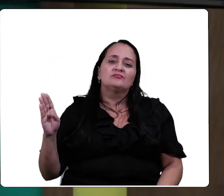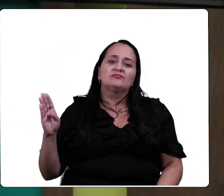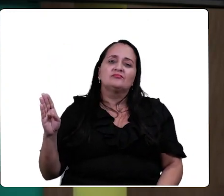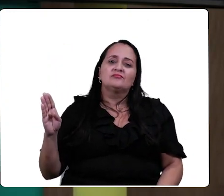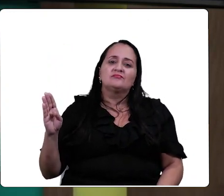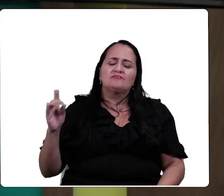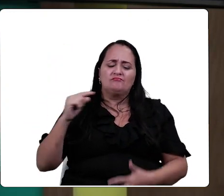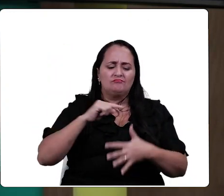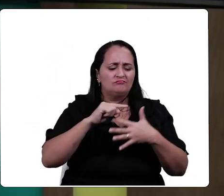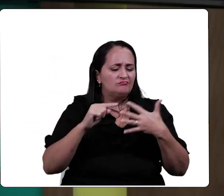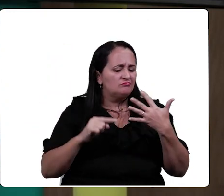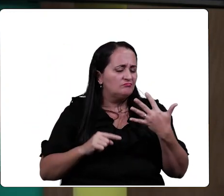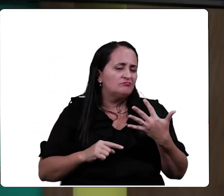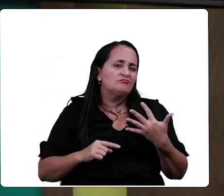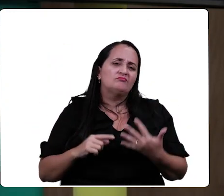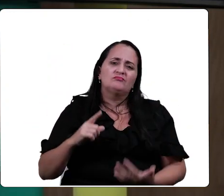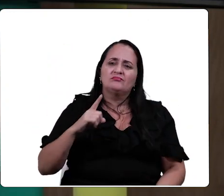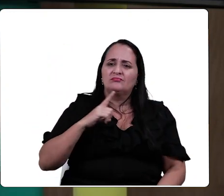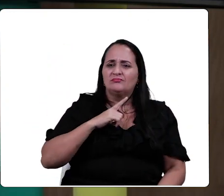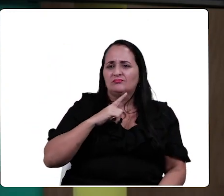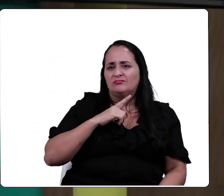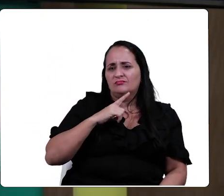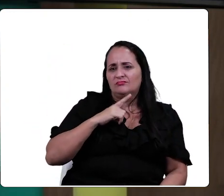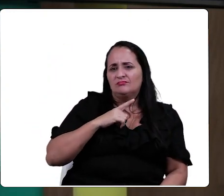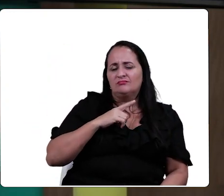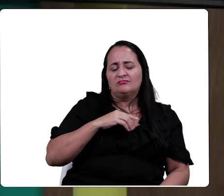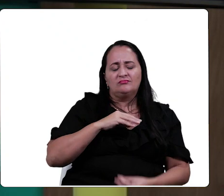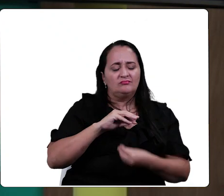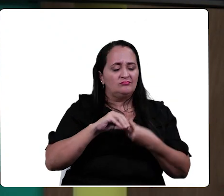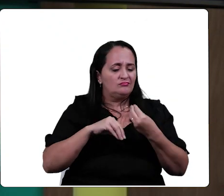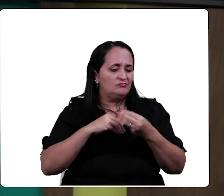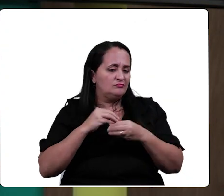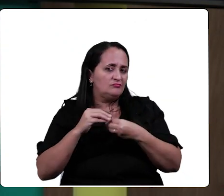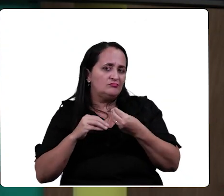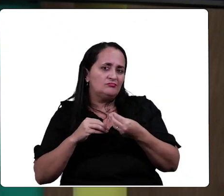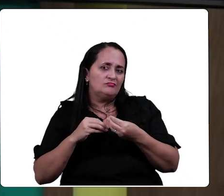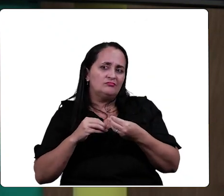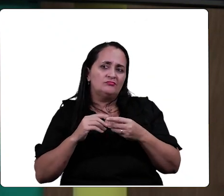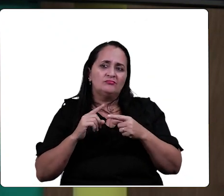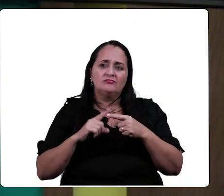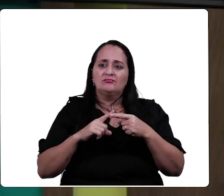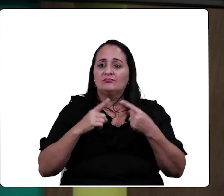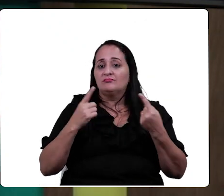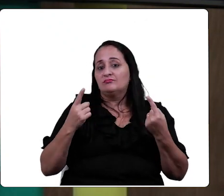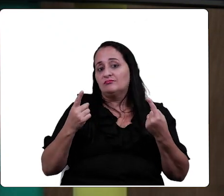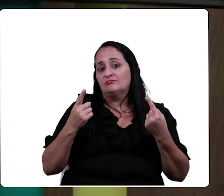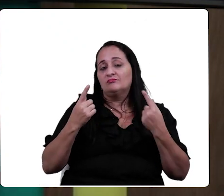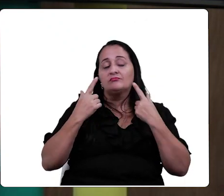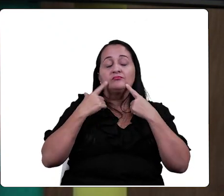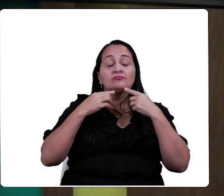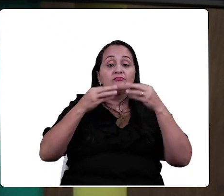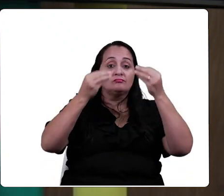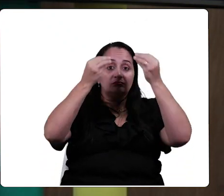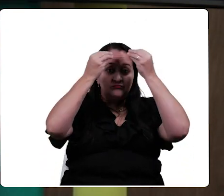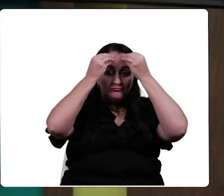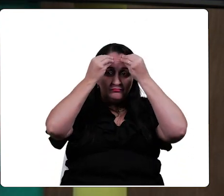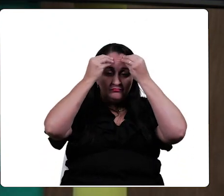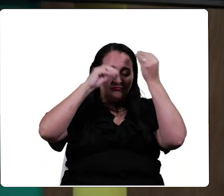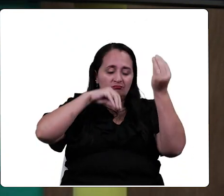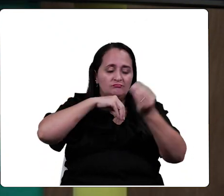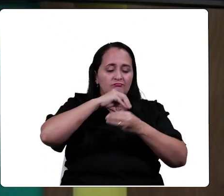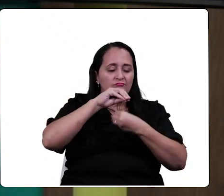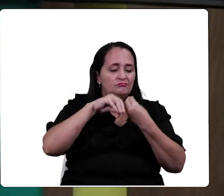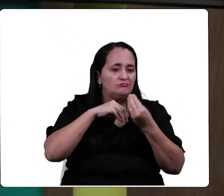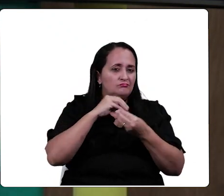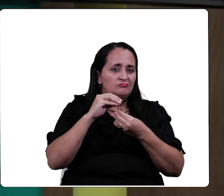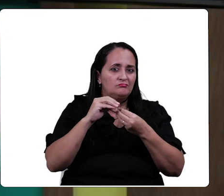outros elementos compõem essa charge. A charge ela é mista, porém, é uma linguagem mista. Mas a gente